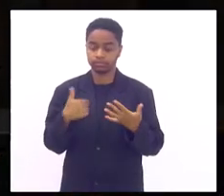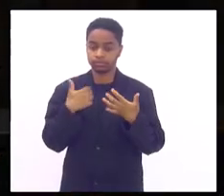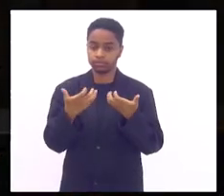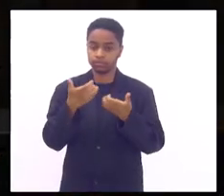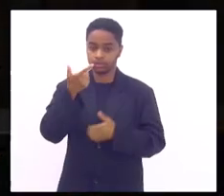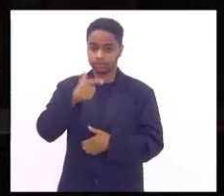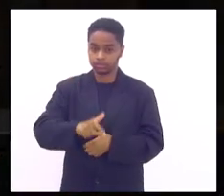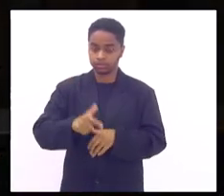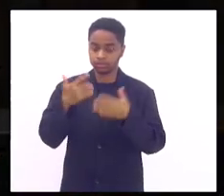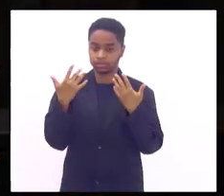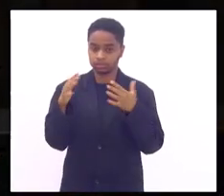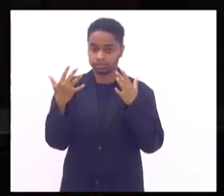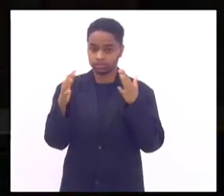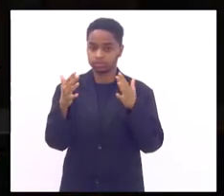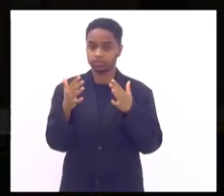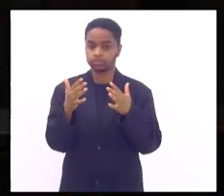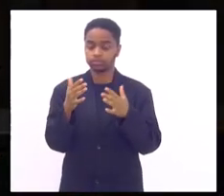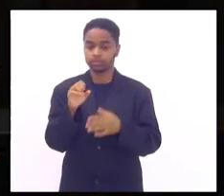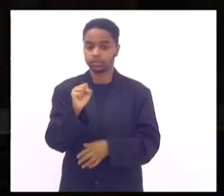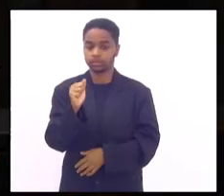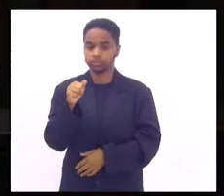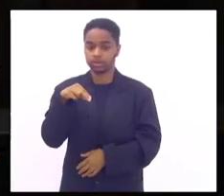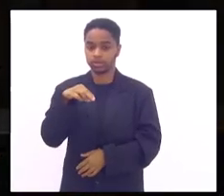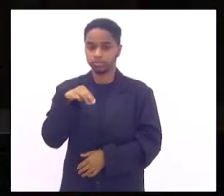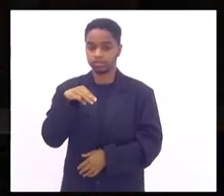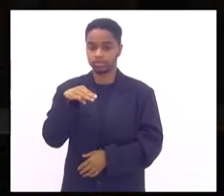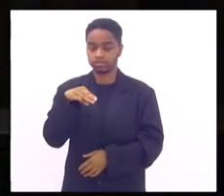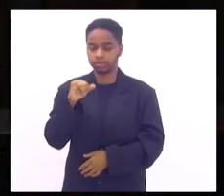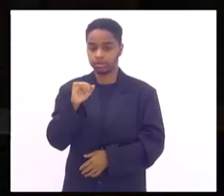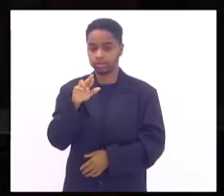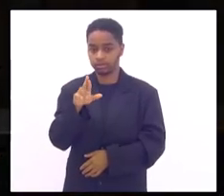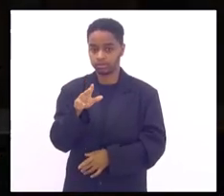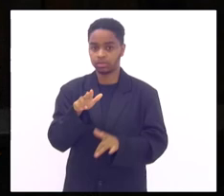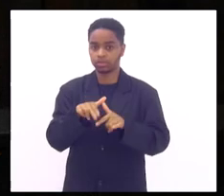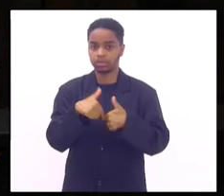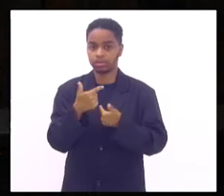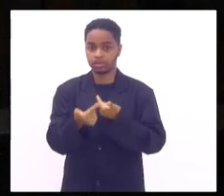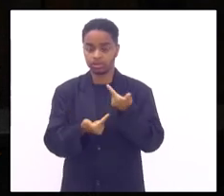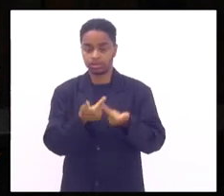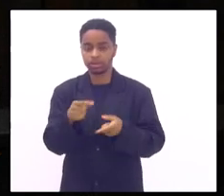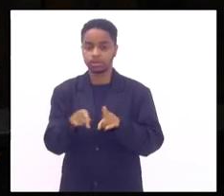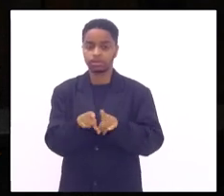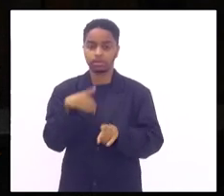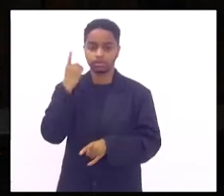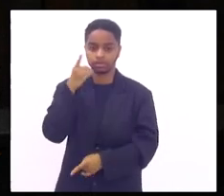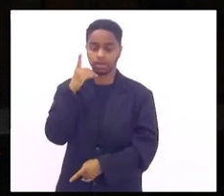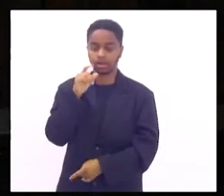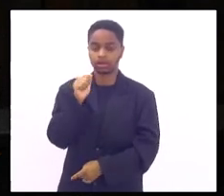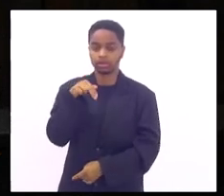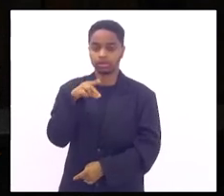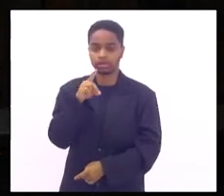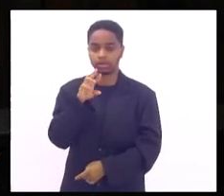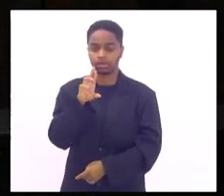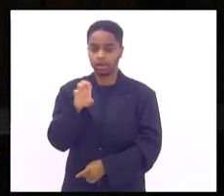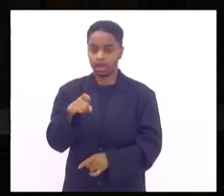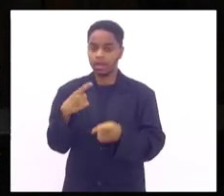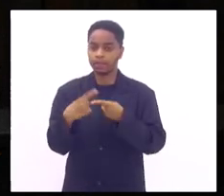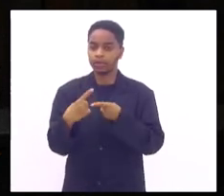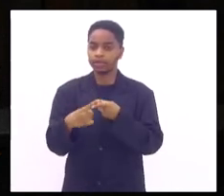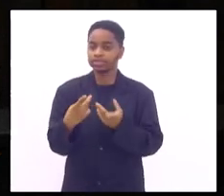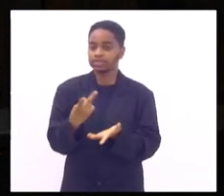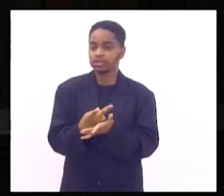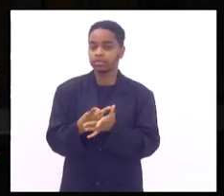vez parabenizar o Samir pelo trabalho, parabenizar o deputado André Correia por ter sido sempre